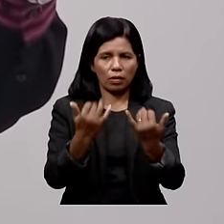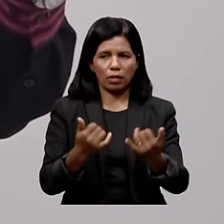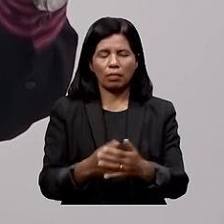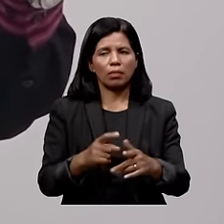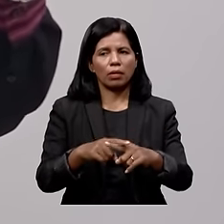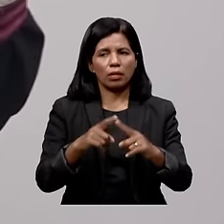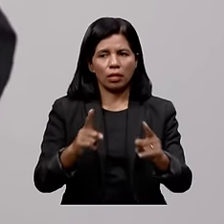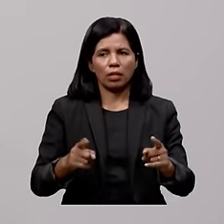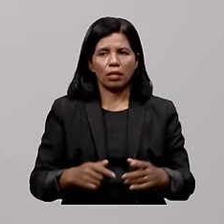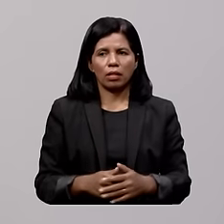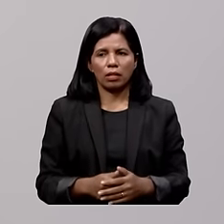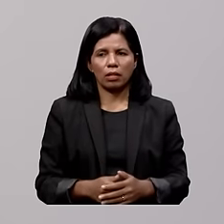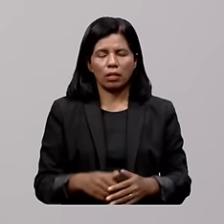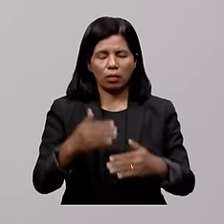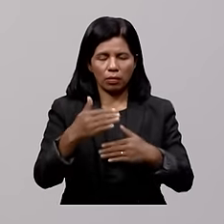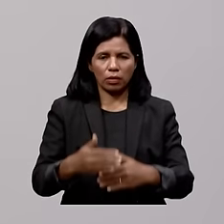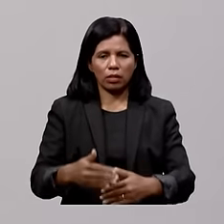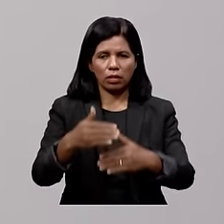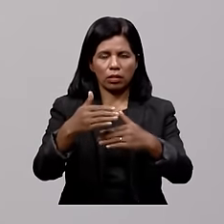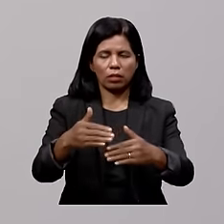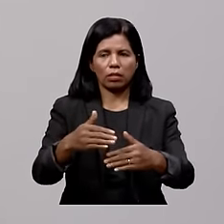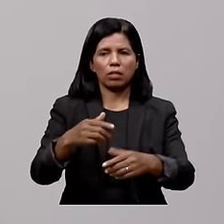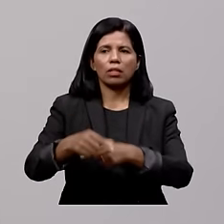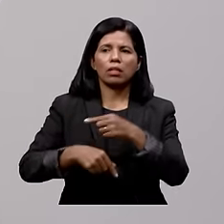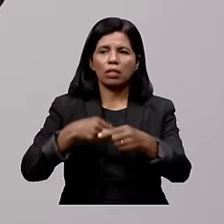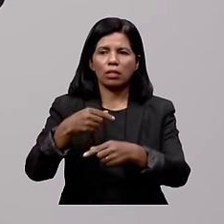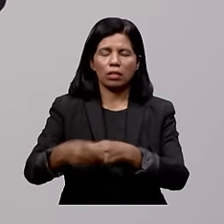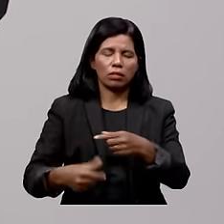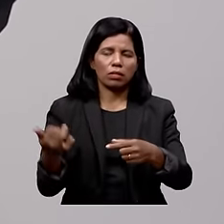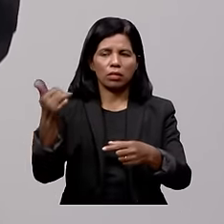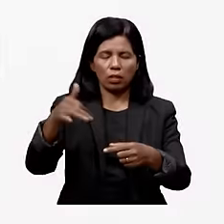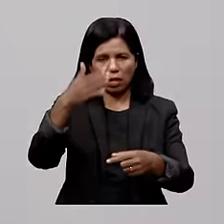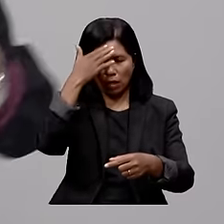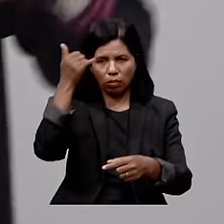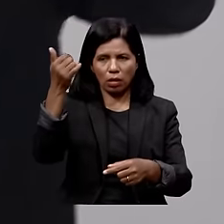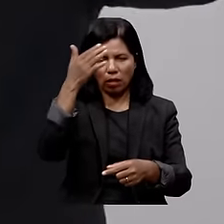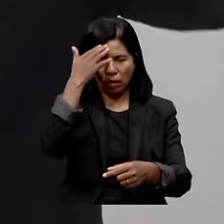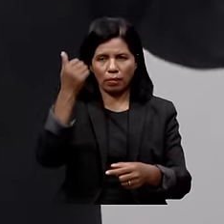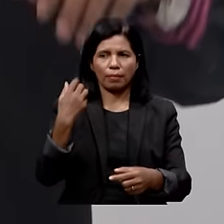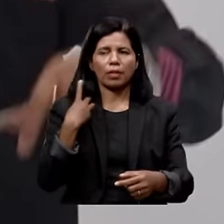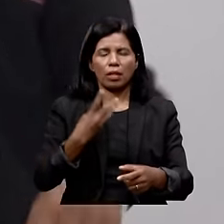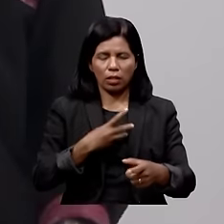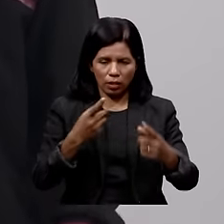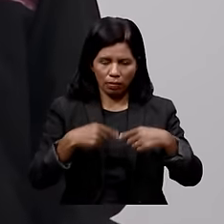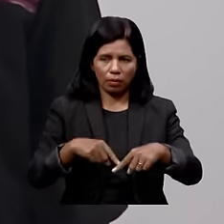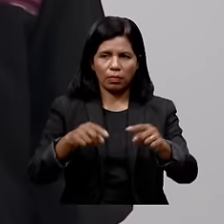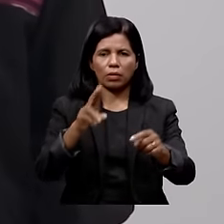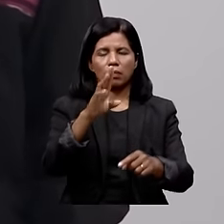Mas nem na medida em que o processo não é lá, geração se irá aluhar na dauca. E vamos o